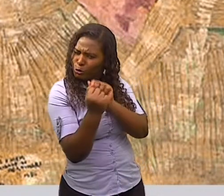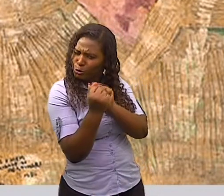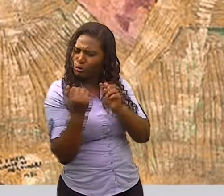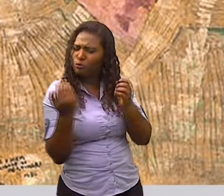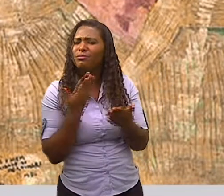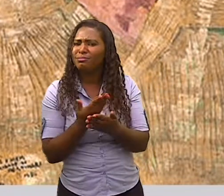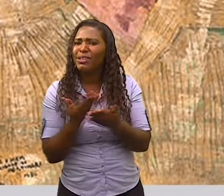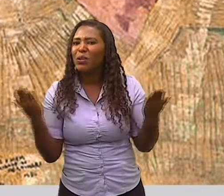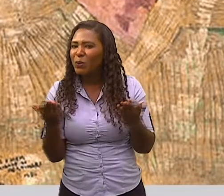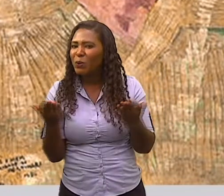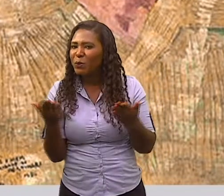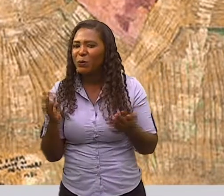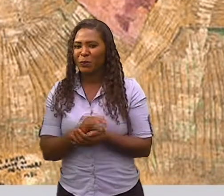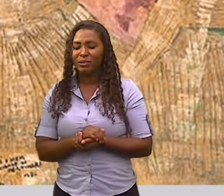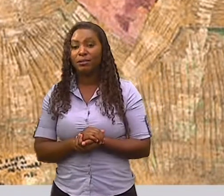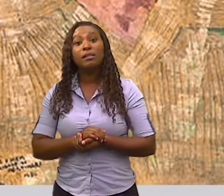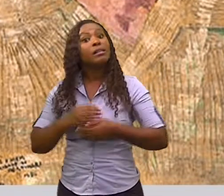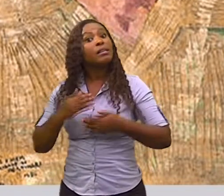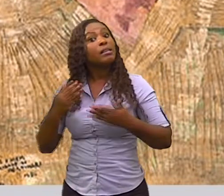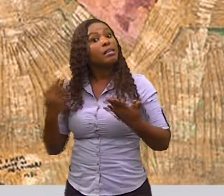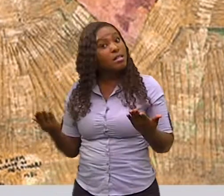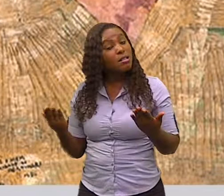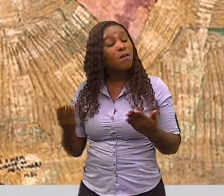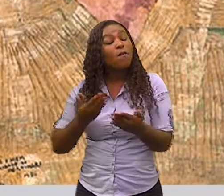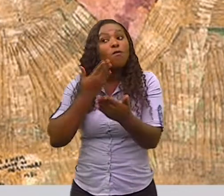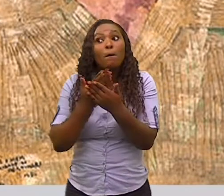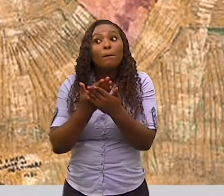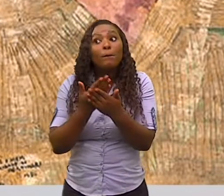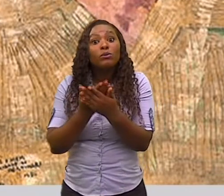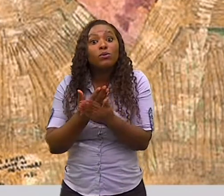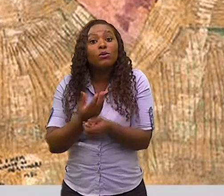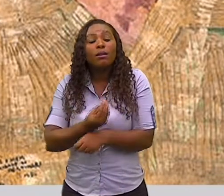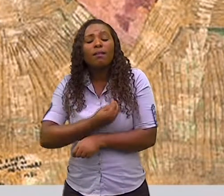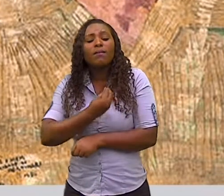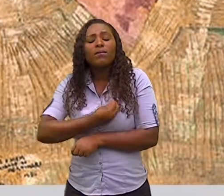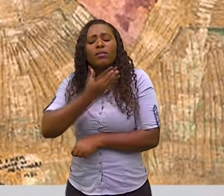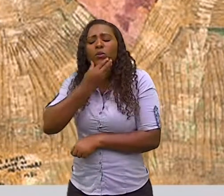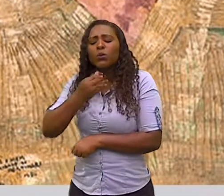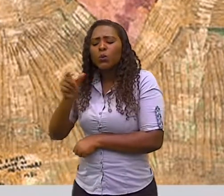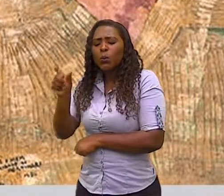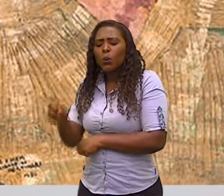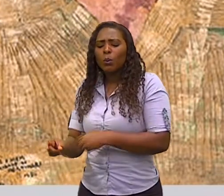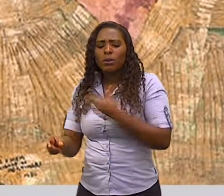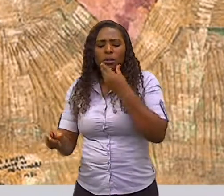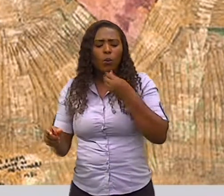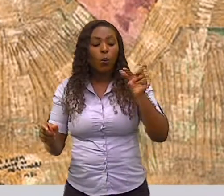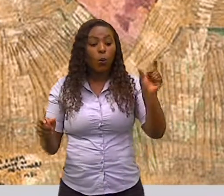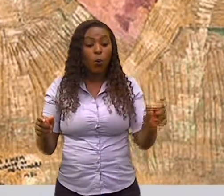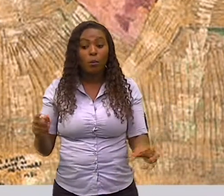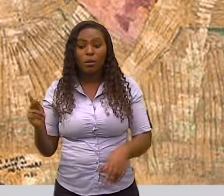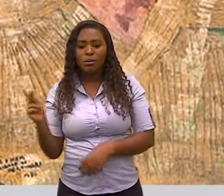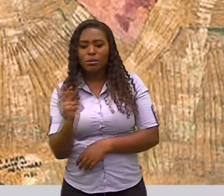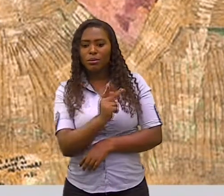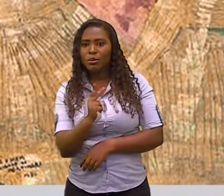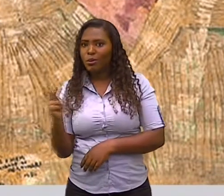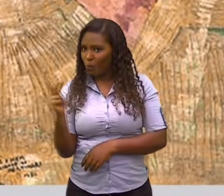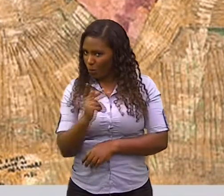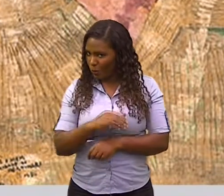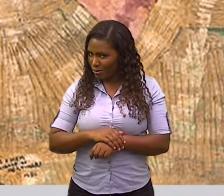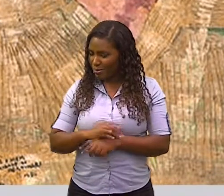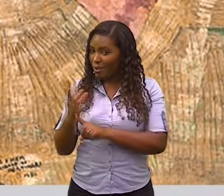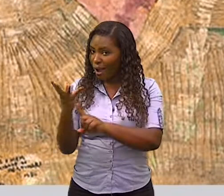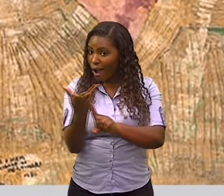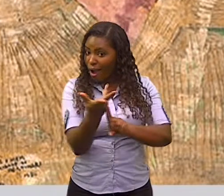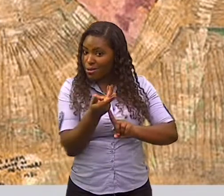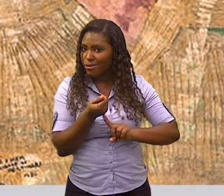aventurar pela vida de dois grandes artistas brasileiros, não só sua vida, mas vida e obra. Hoje